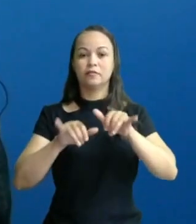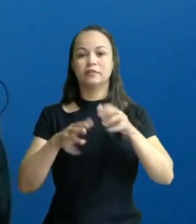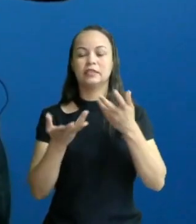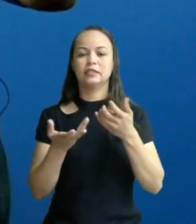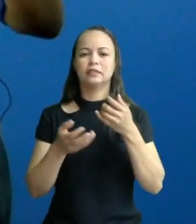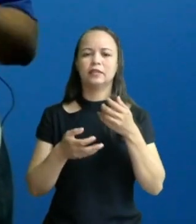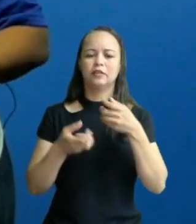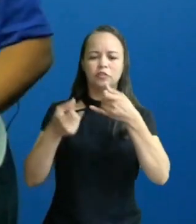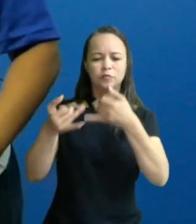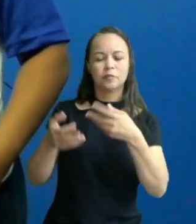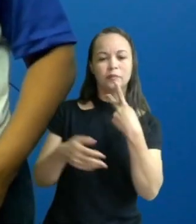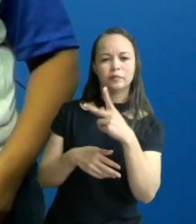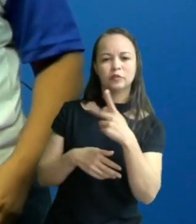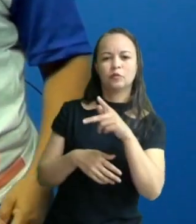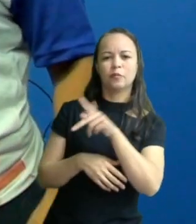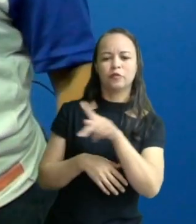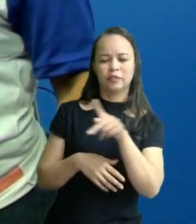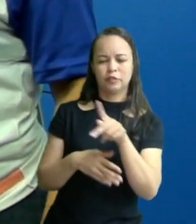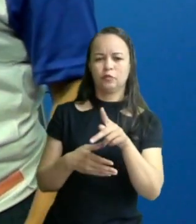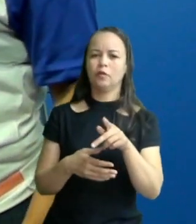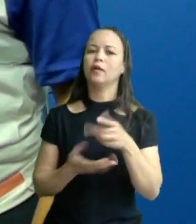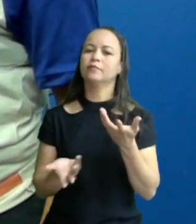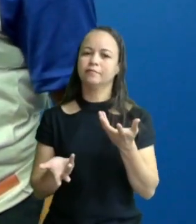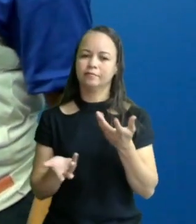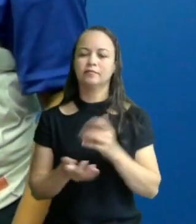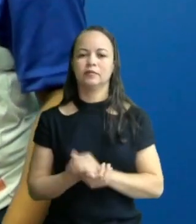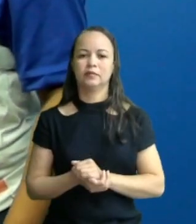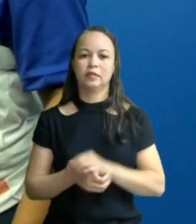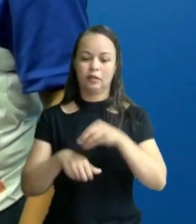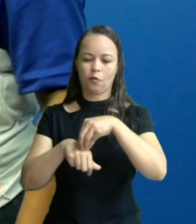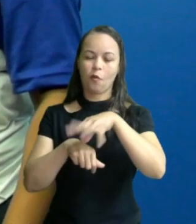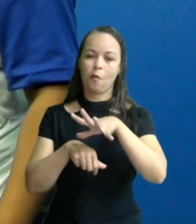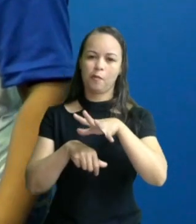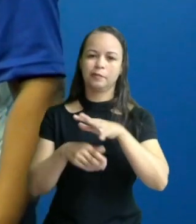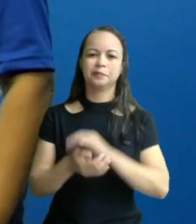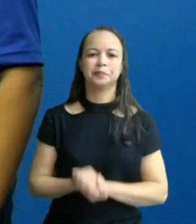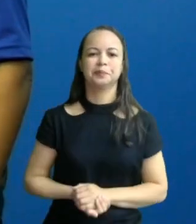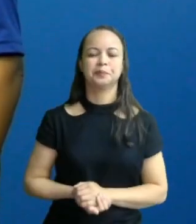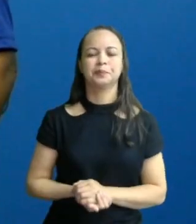professora, tia, eu fiz aquela experiência, tá certo? Compartilha.